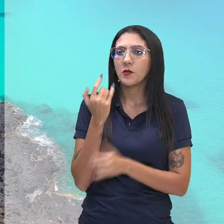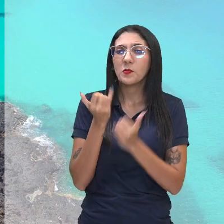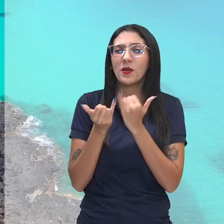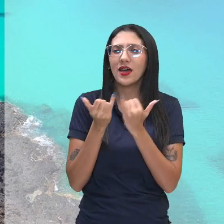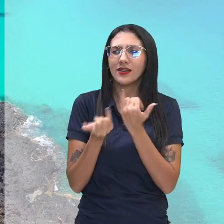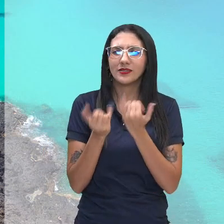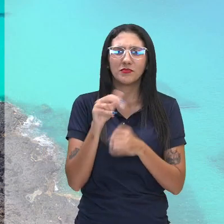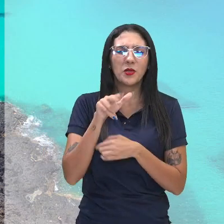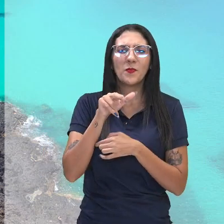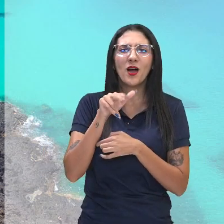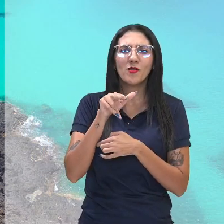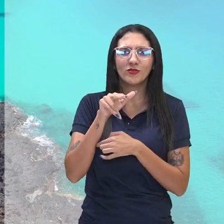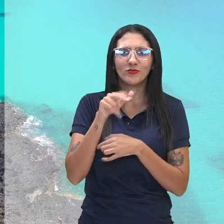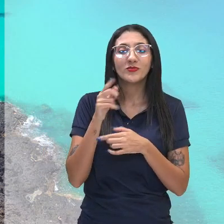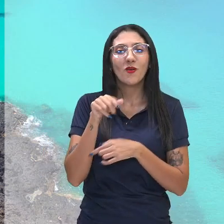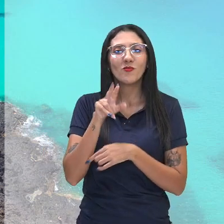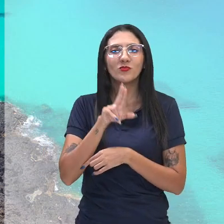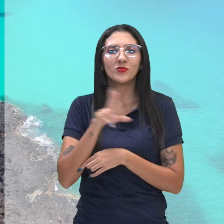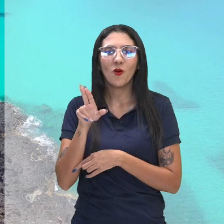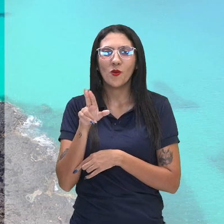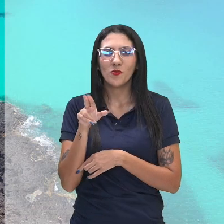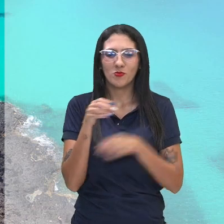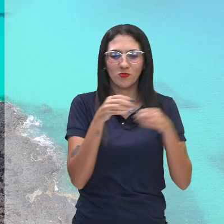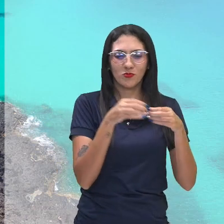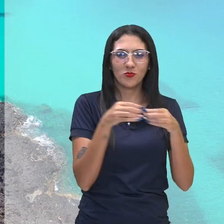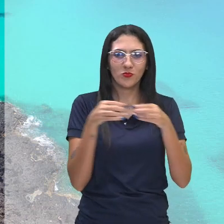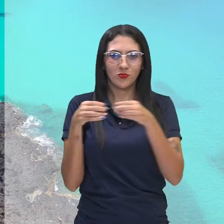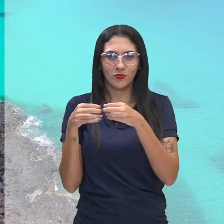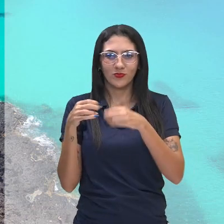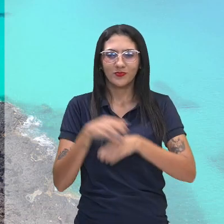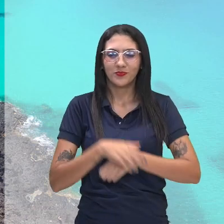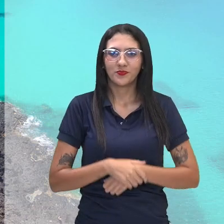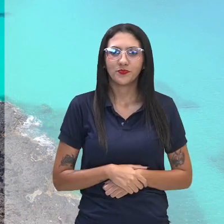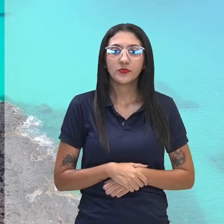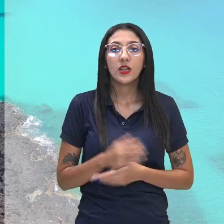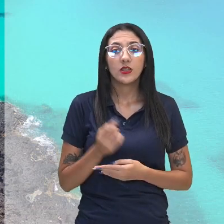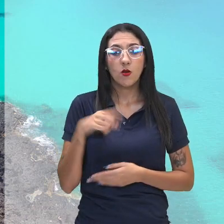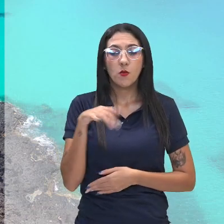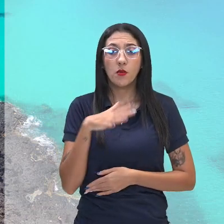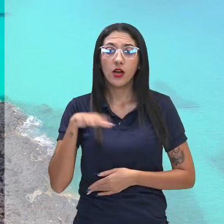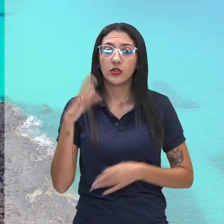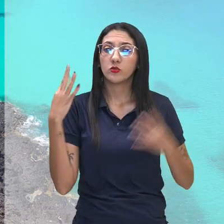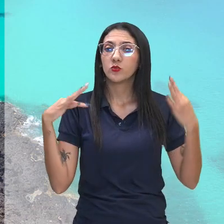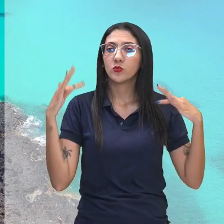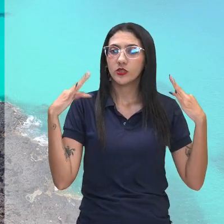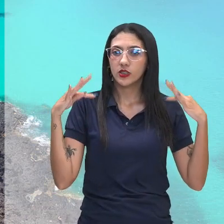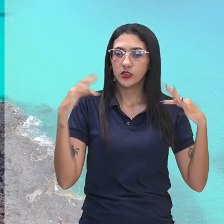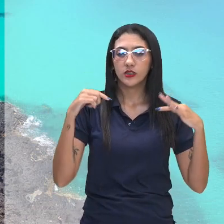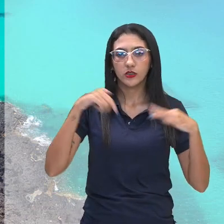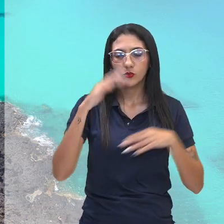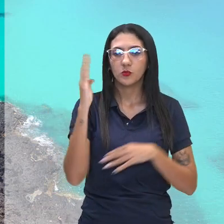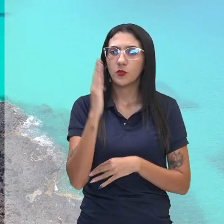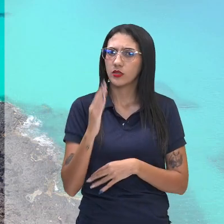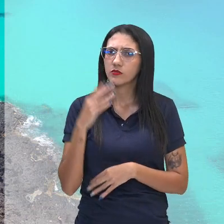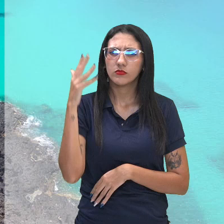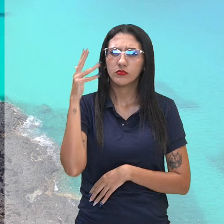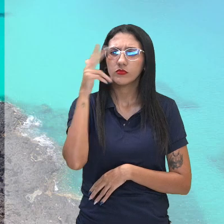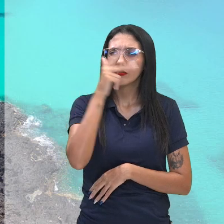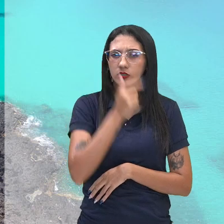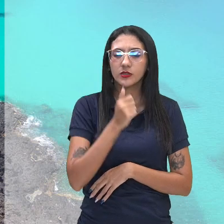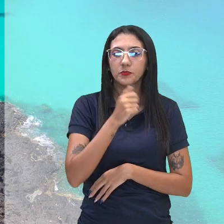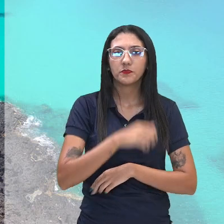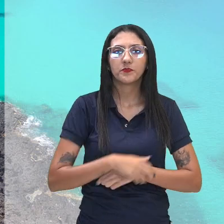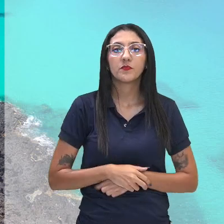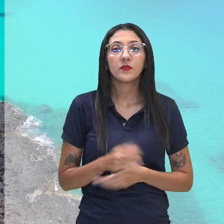tamanhos parecidos, né? E está bem um ao lado do outro. E é uma área turística ali do Brasil, uma área bem bonita, né? E olha só,